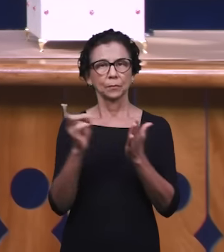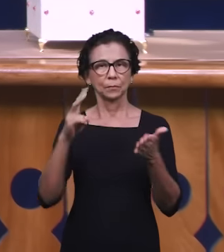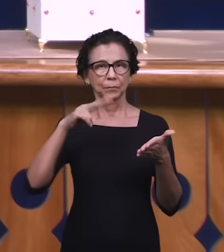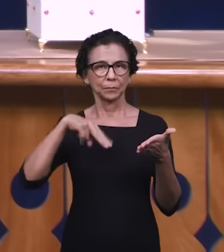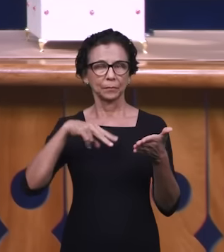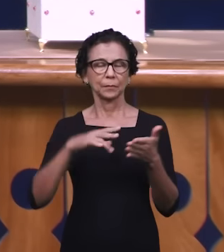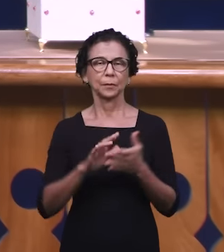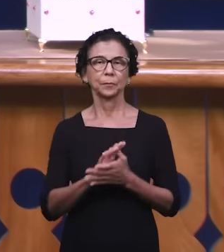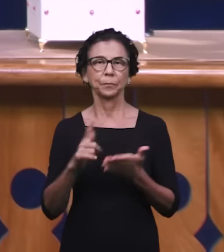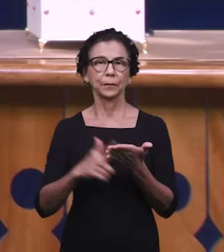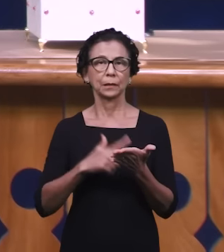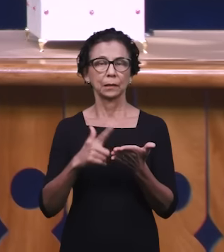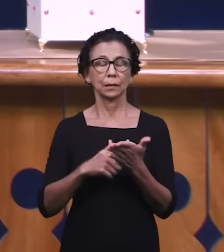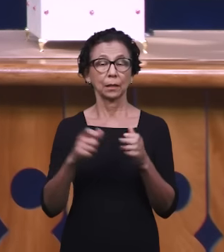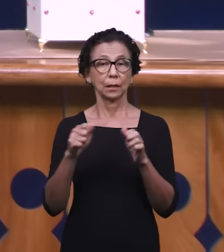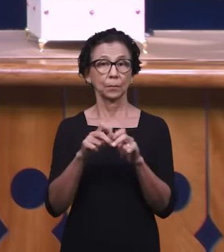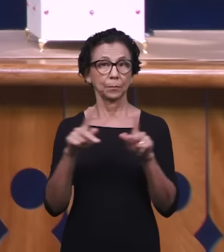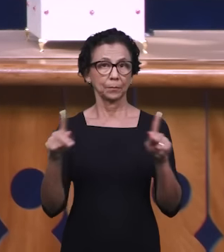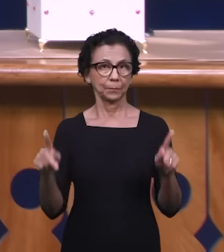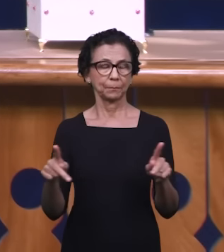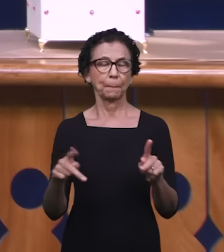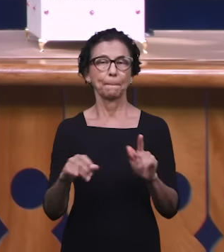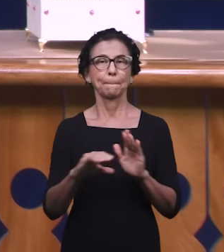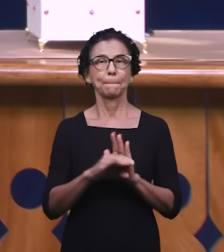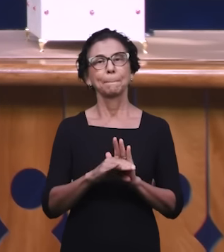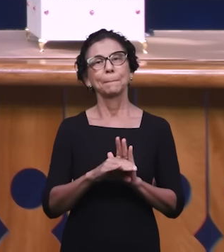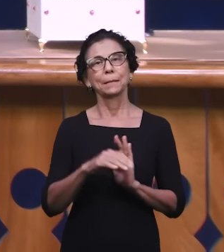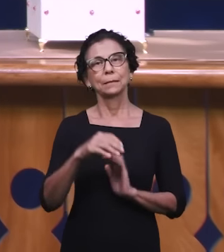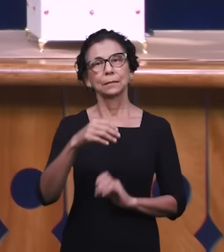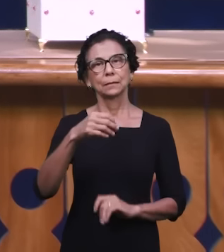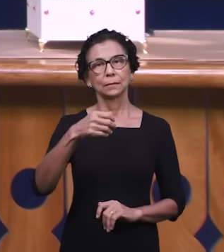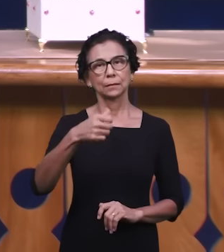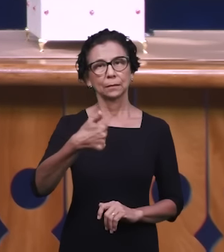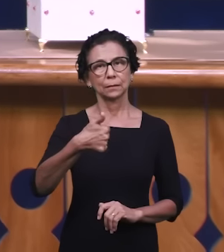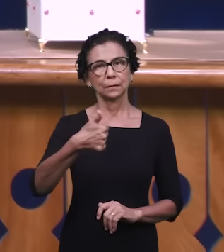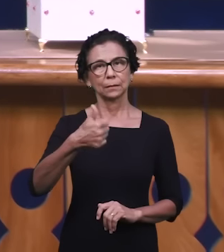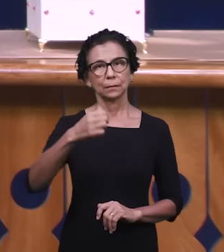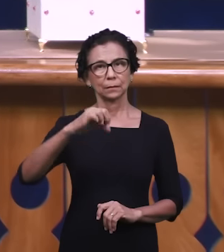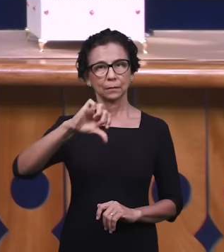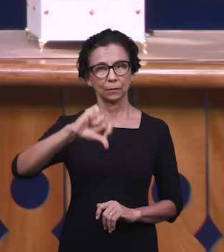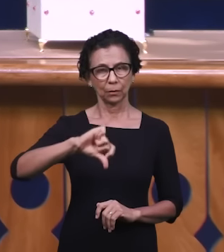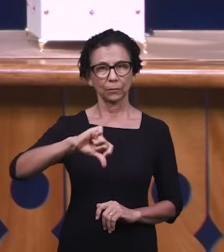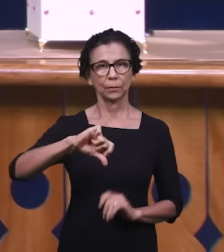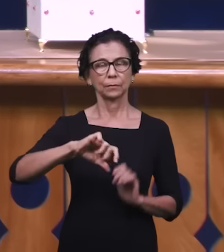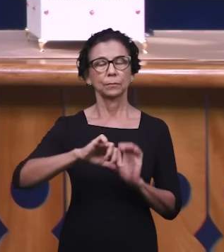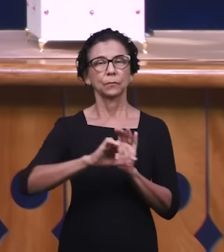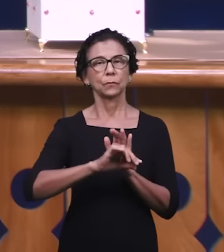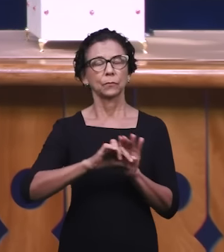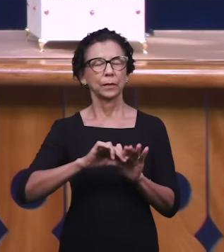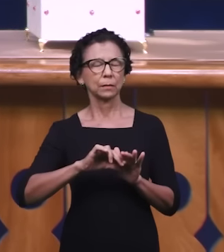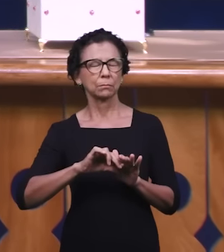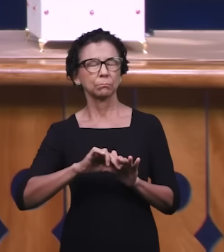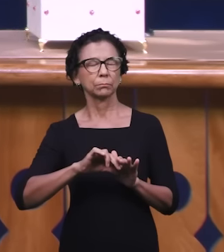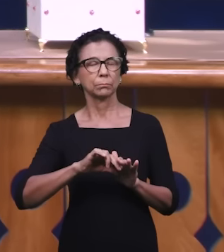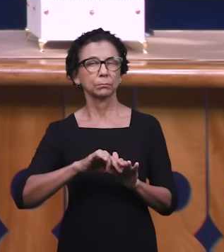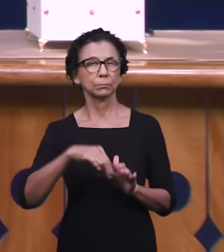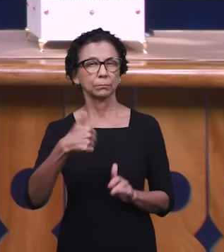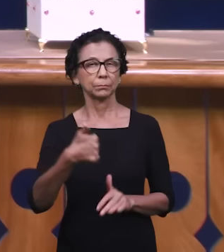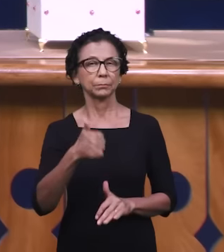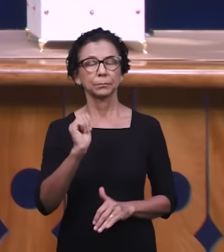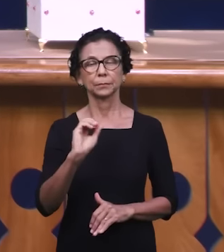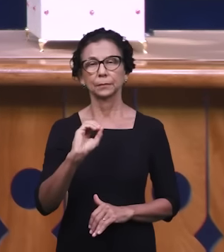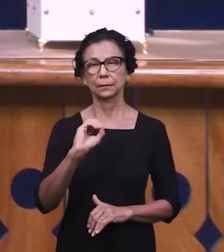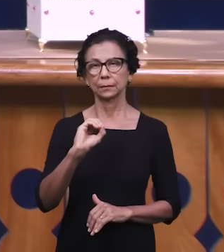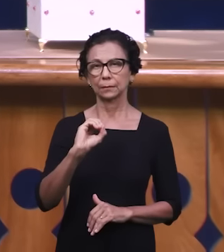livro de Apocalipse, no capítulo de número 19, verso de número 10. Aqueles